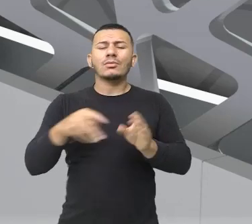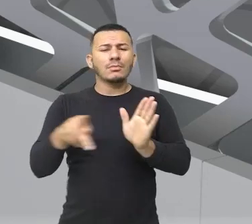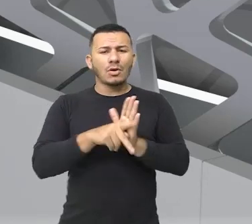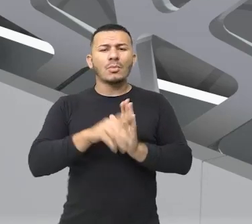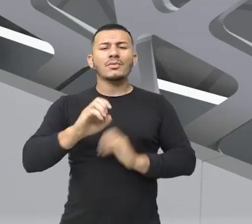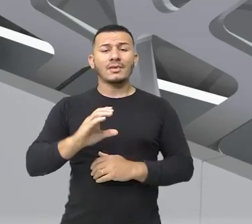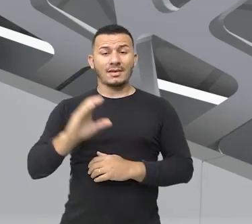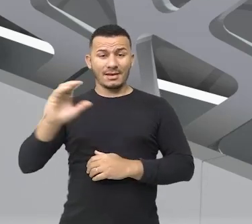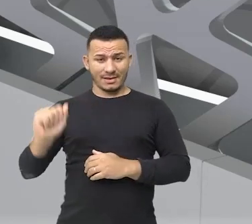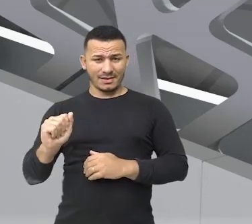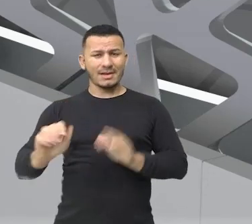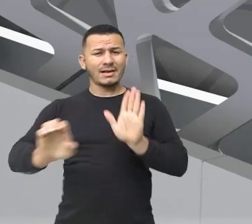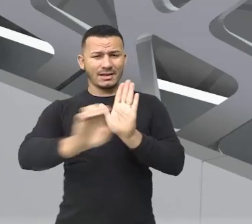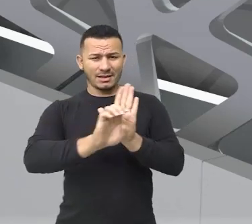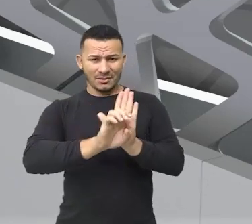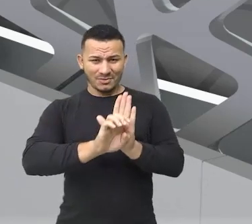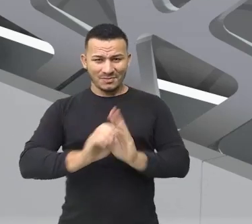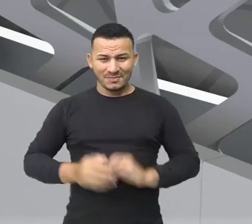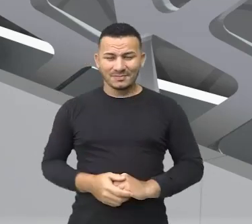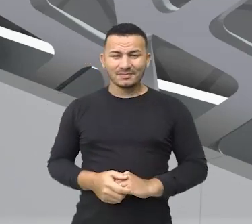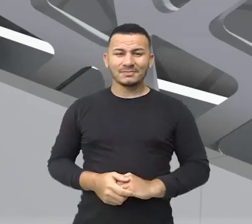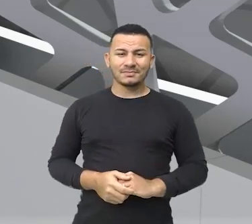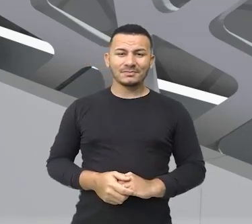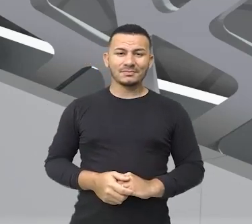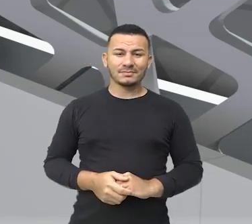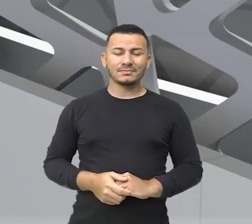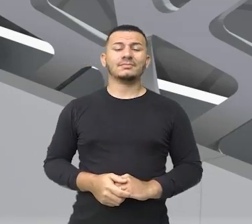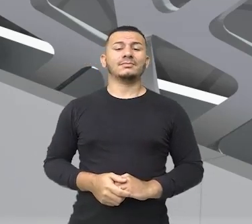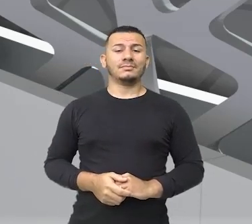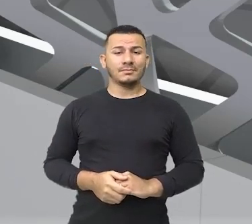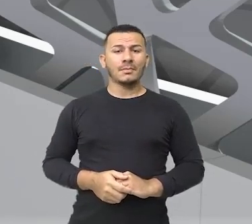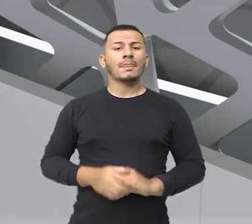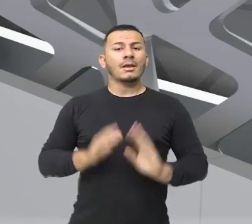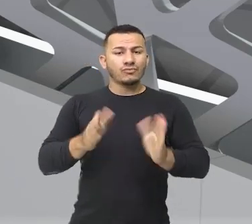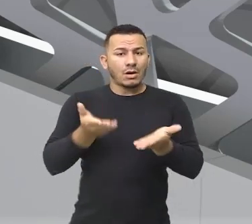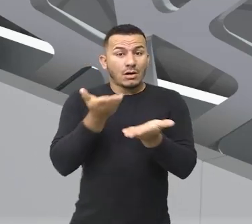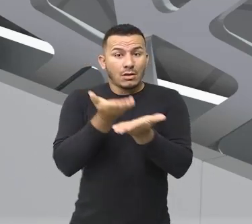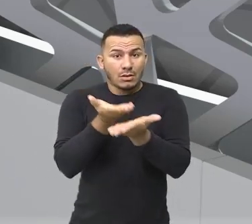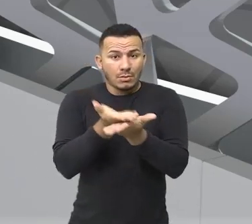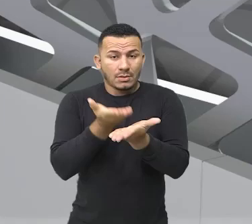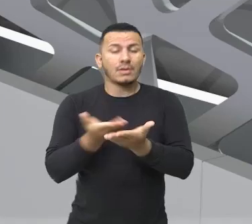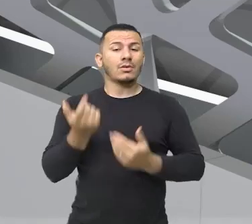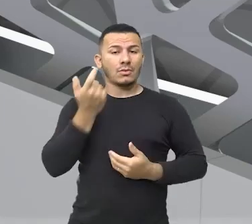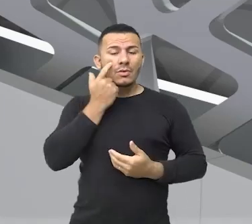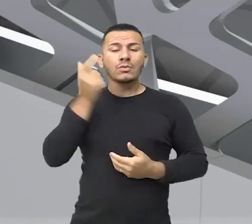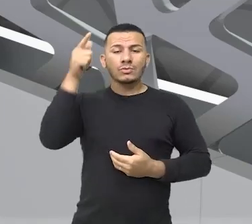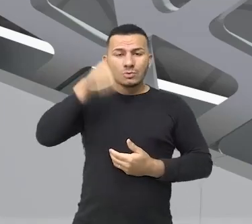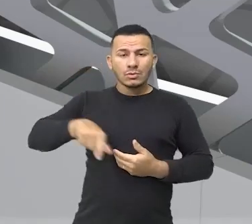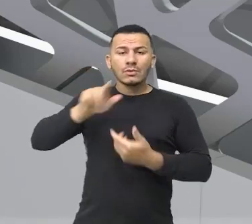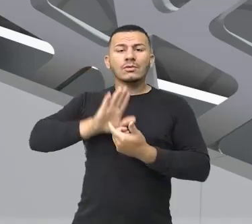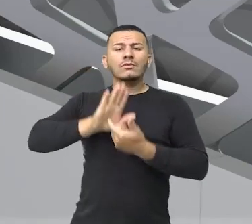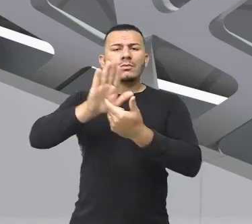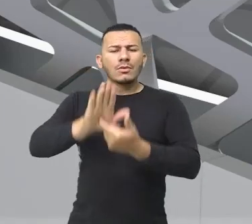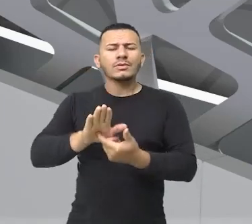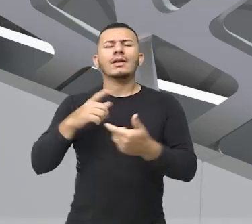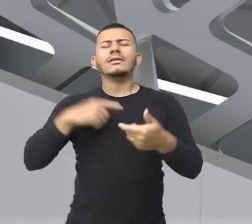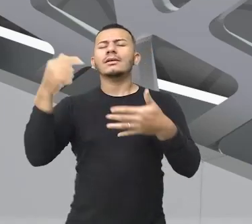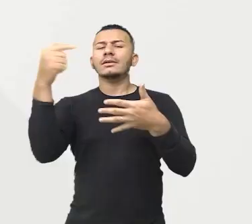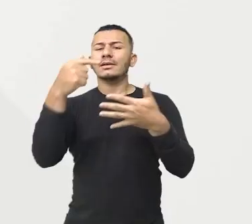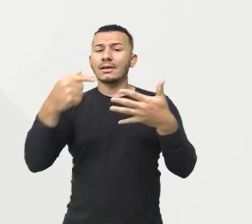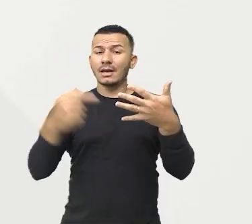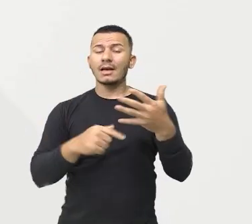Adolescente, correto? Então, tendo isso em mente, nós vamos então relembrar algumas coisas relacionadas à questão